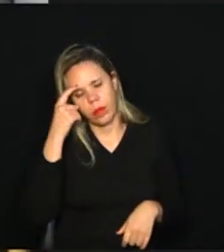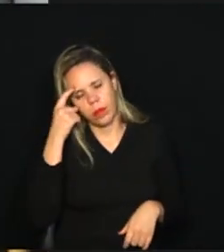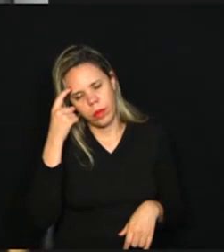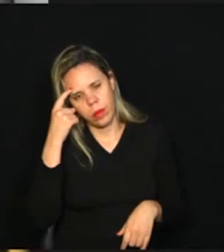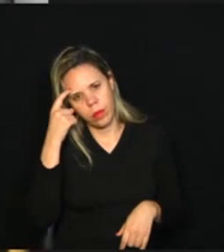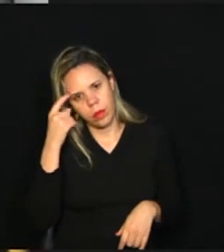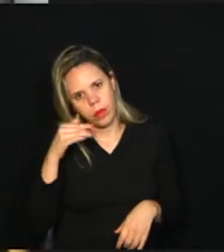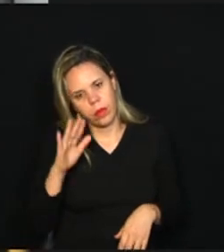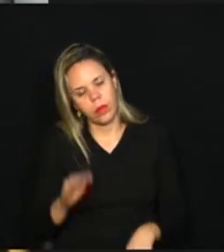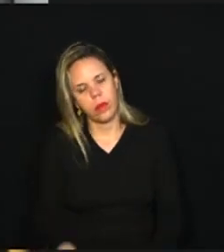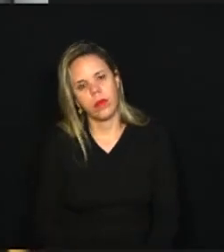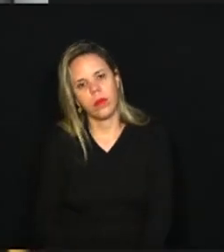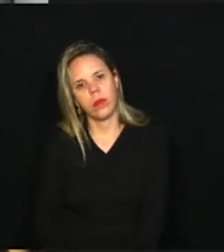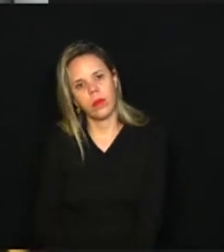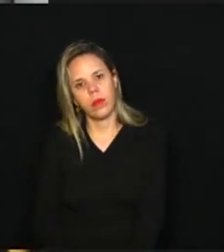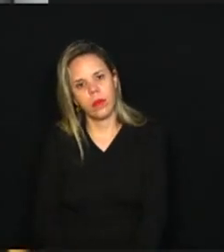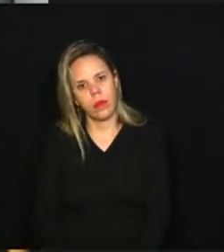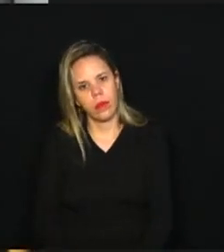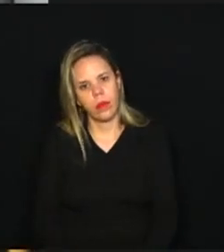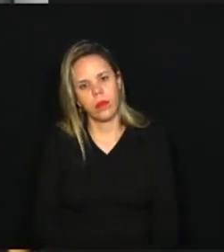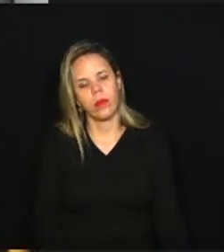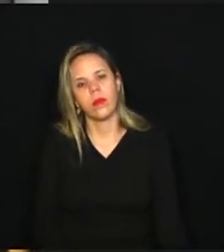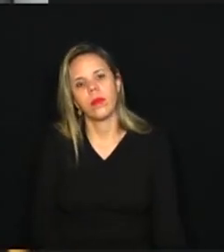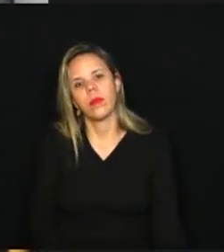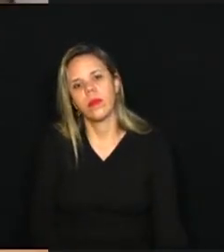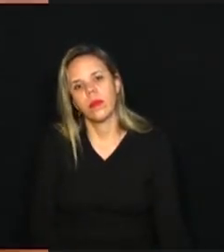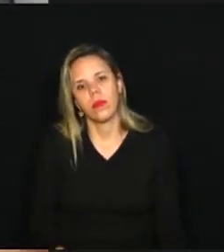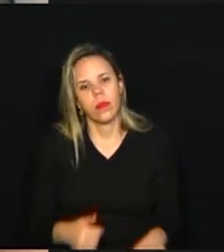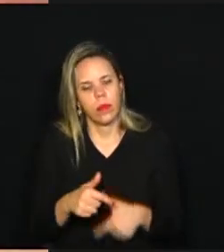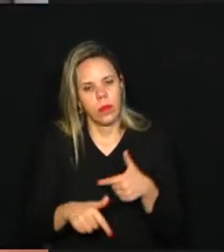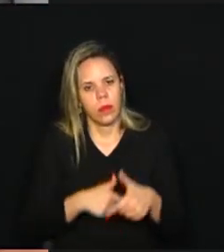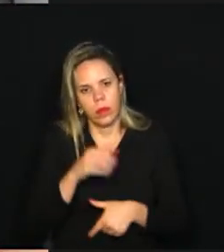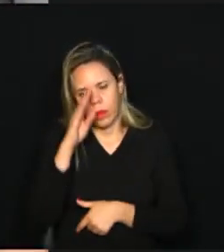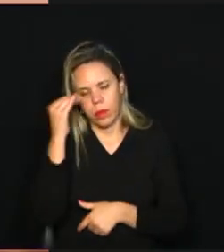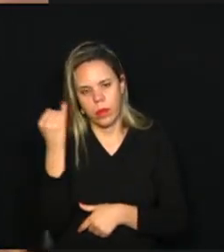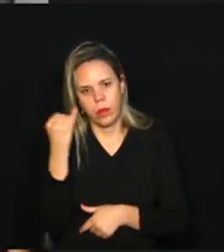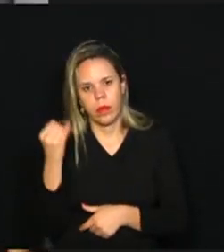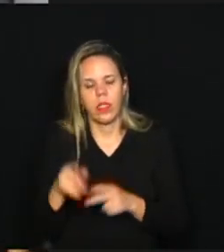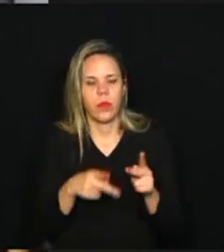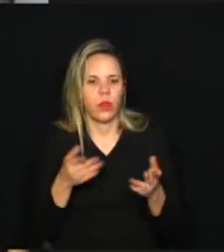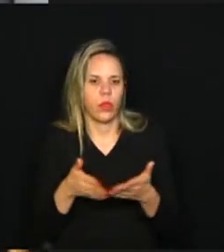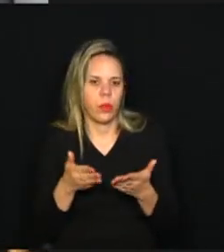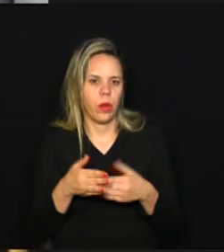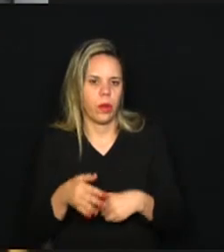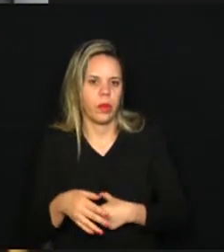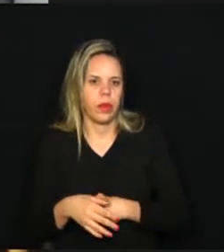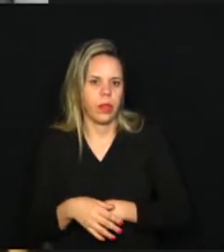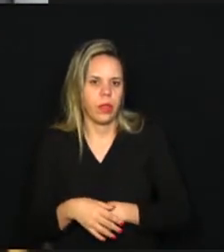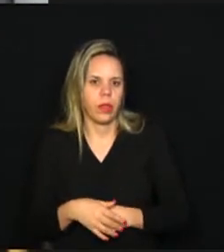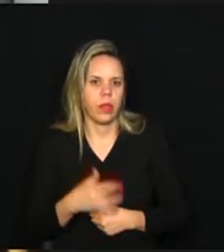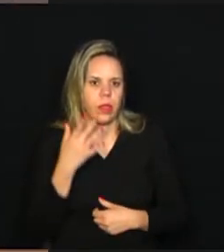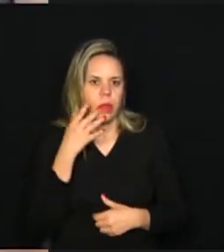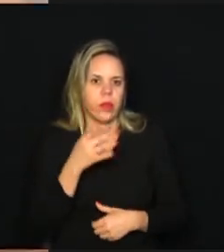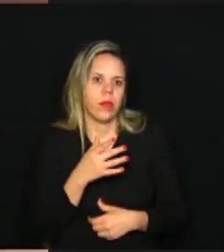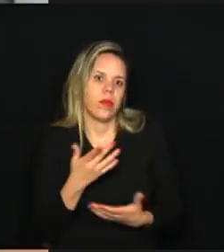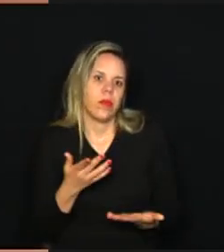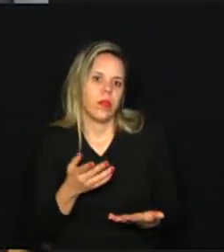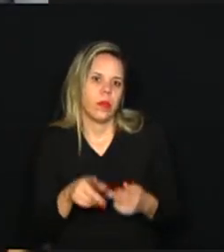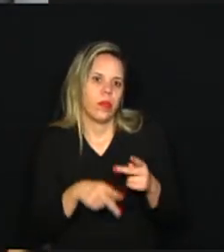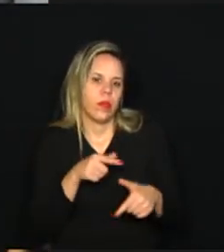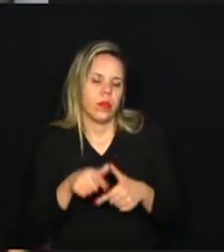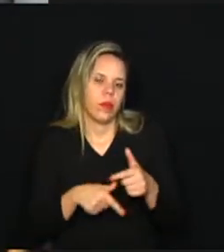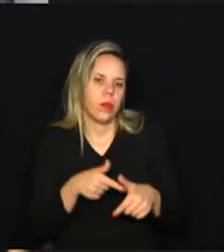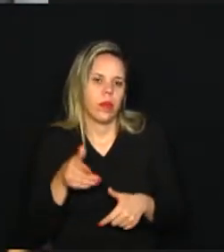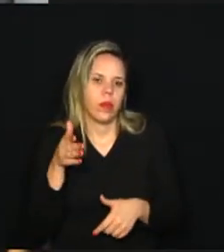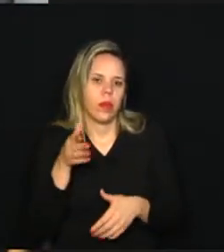mais o que é, né, serviço essencial ou população vulnerável, talvez, não sei, ambulante, se a gente